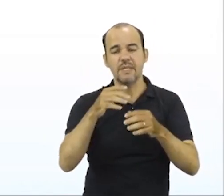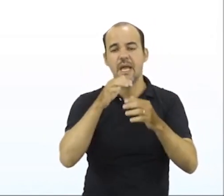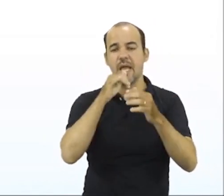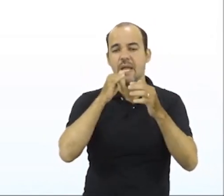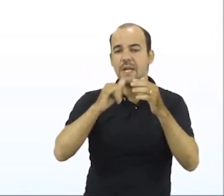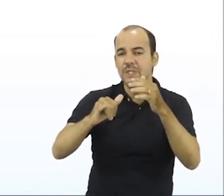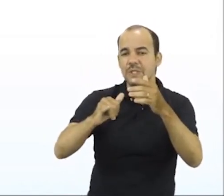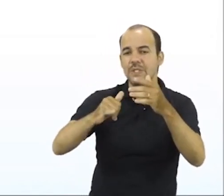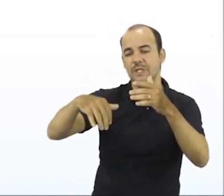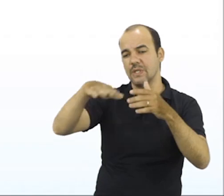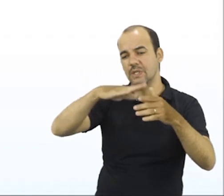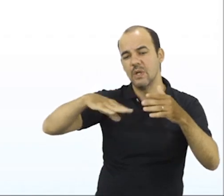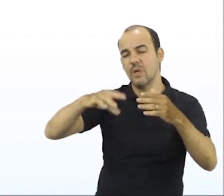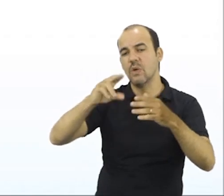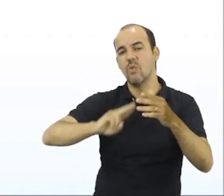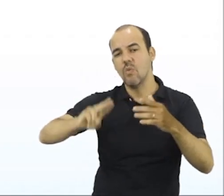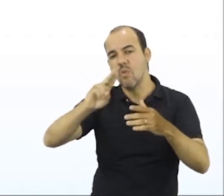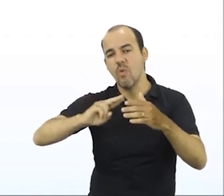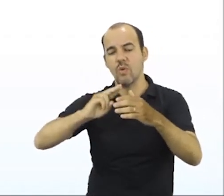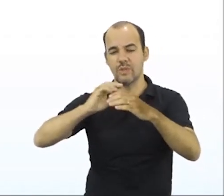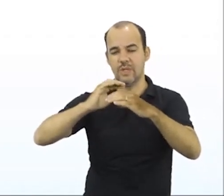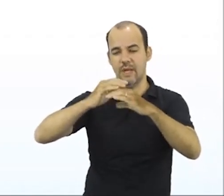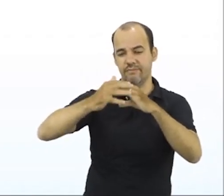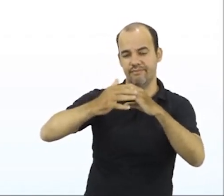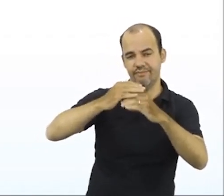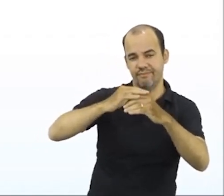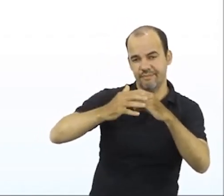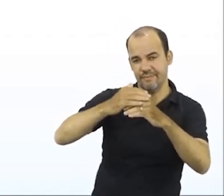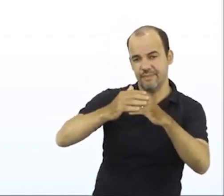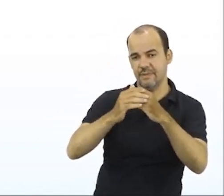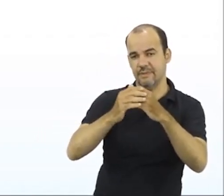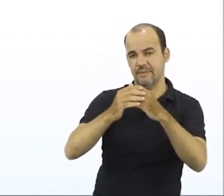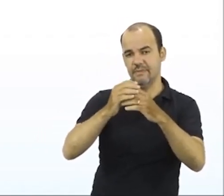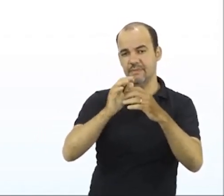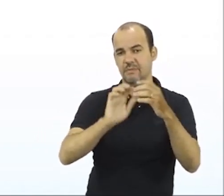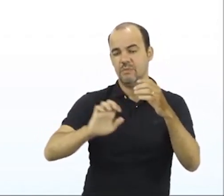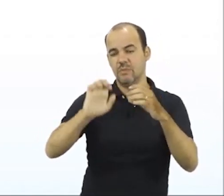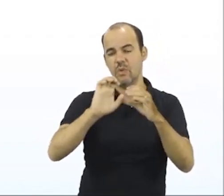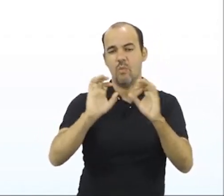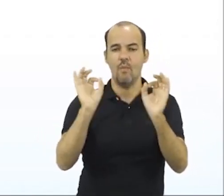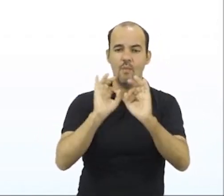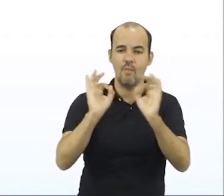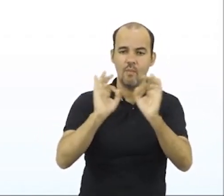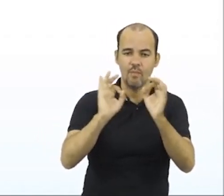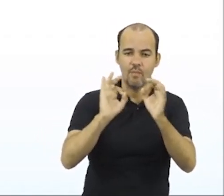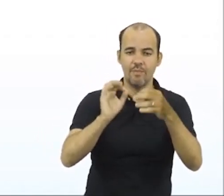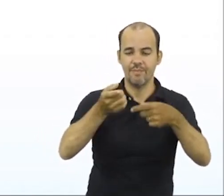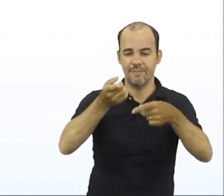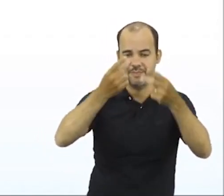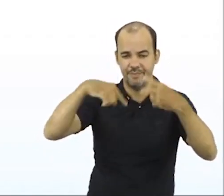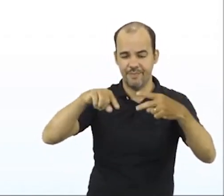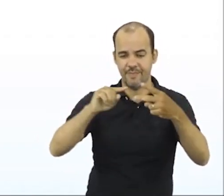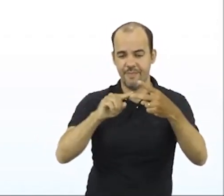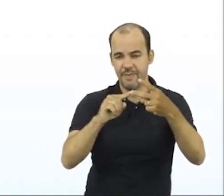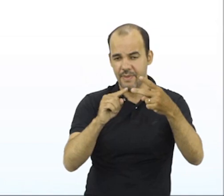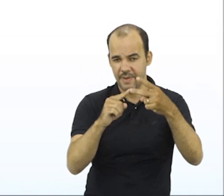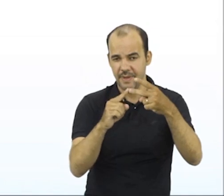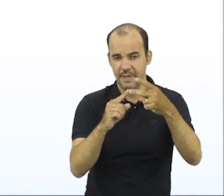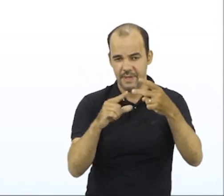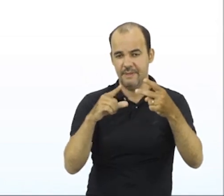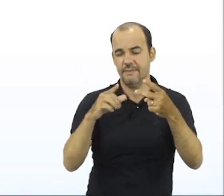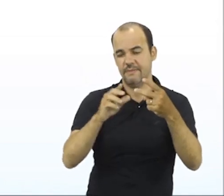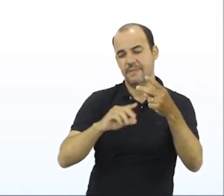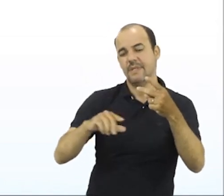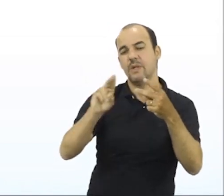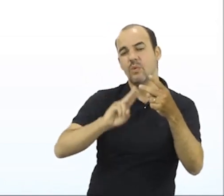energia. Então isso aqui, ó, significa que não gasta energia e aqui significa, ó, que